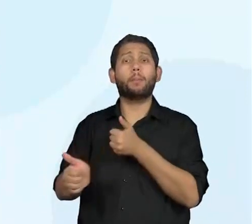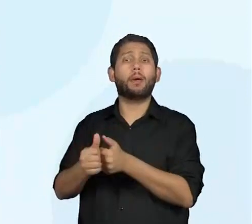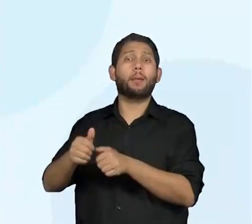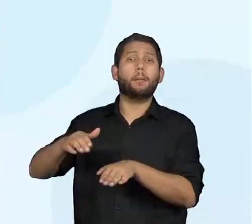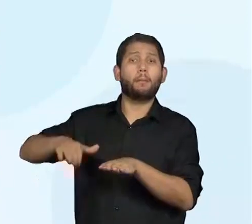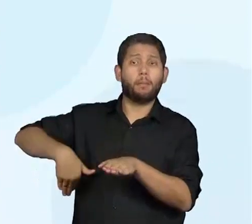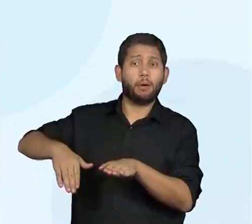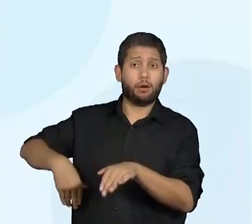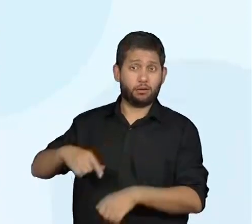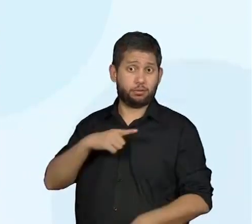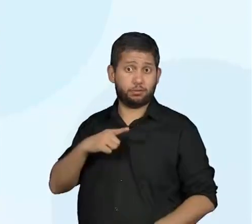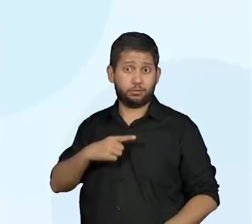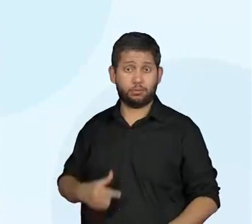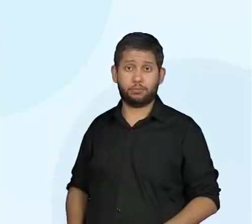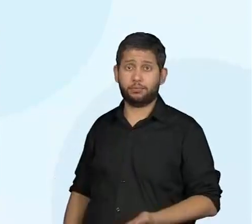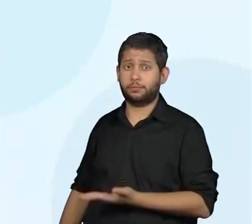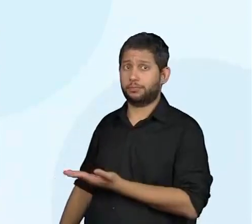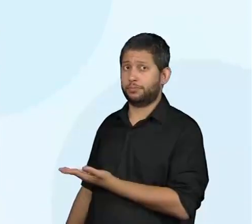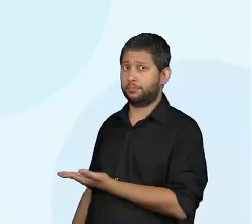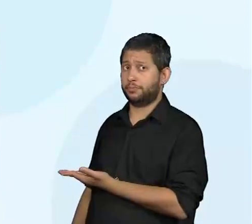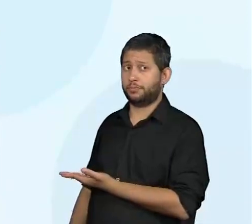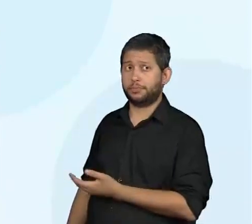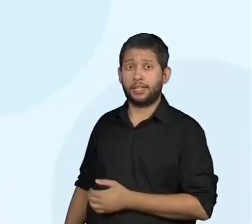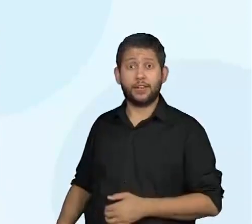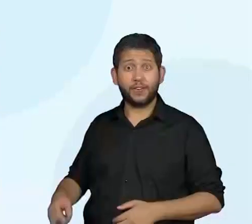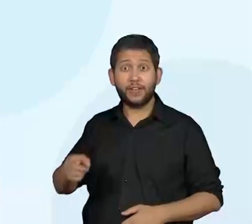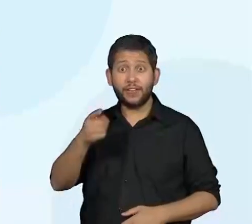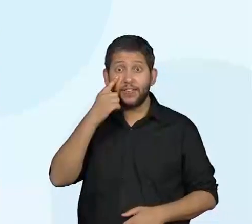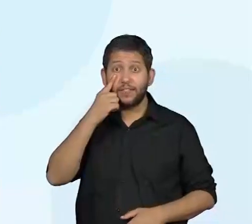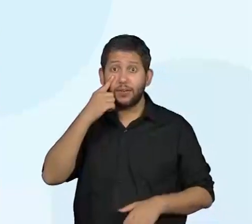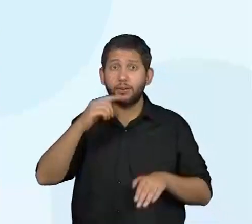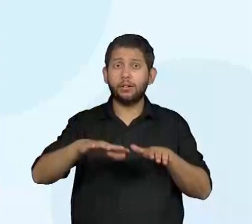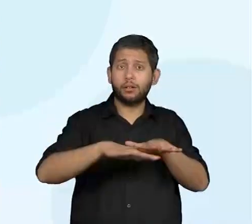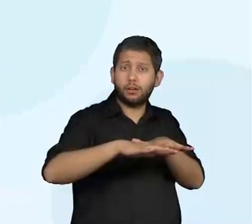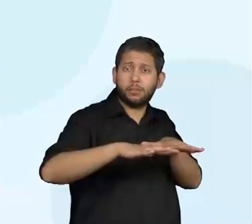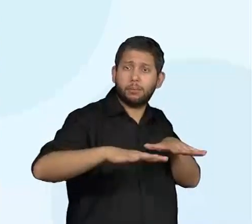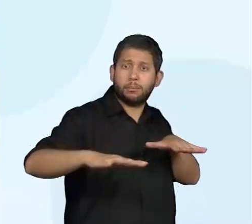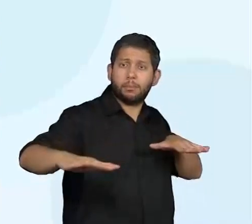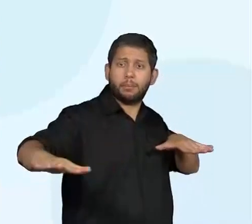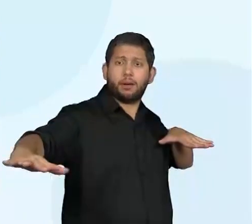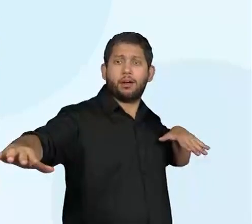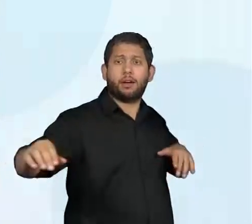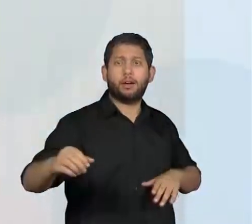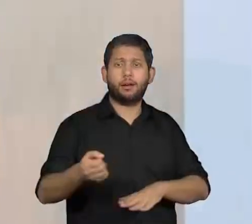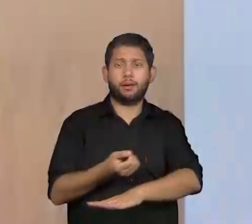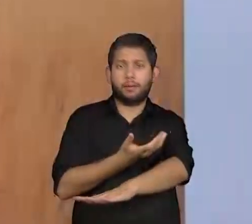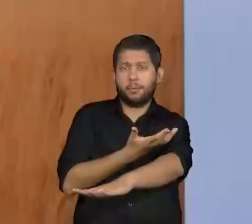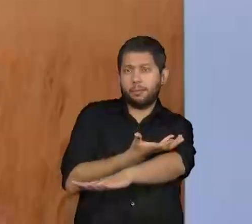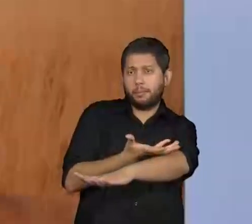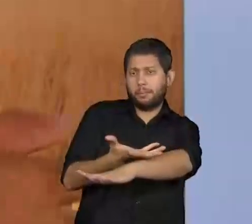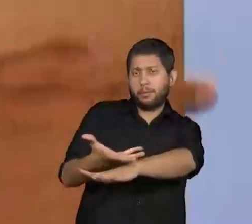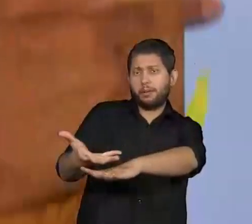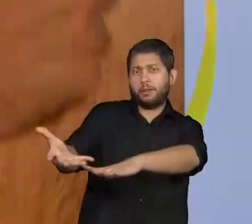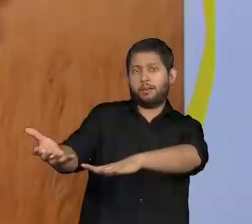Olha essas duas imagens, a gente consegue ver um grande campo plano.